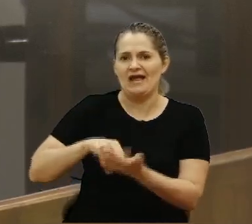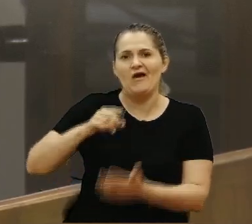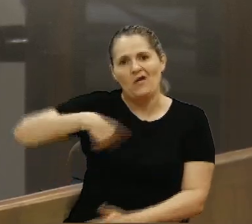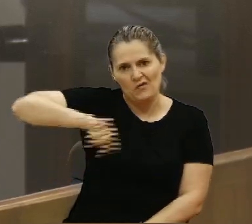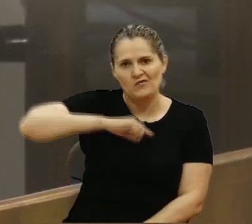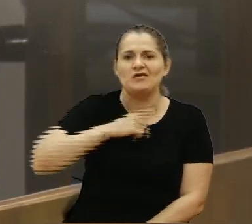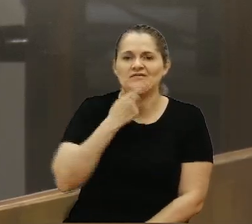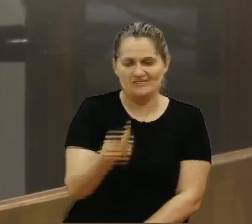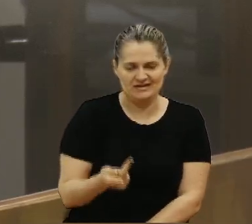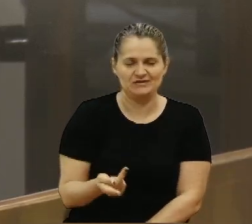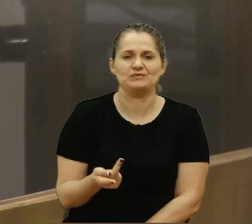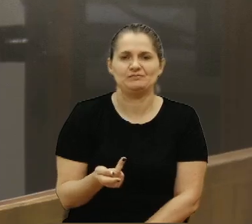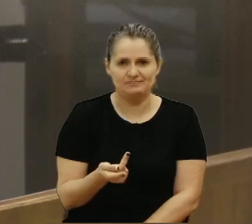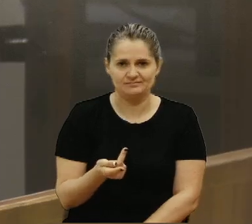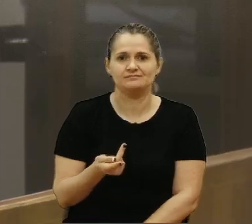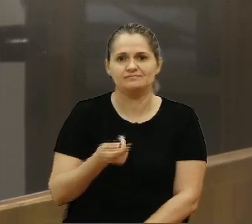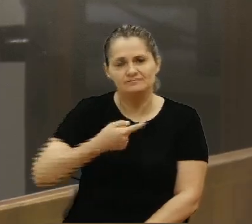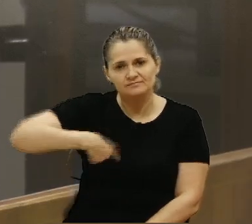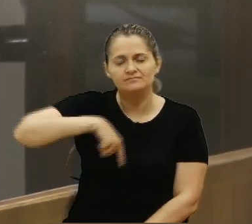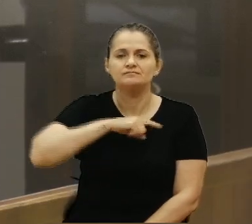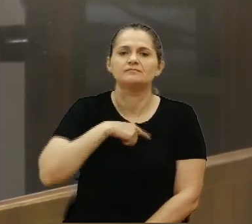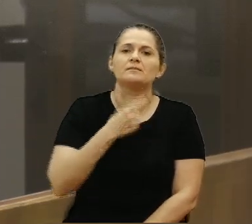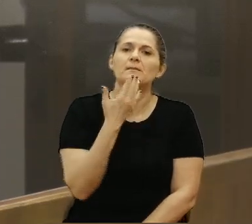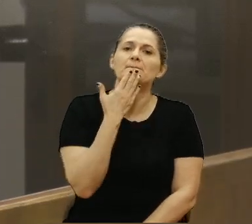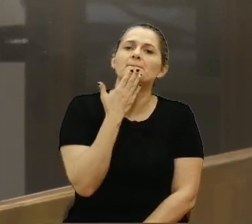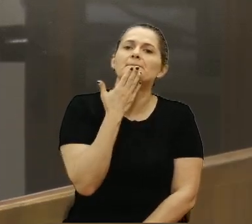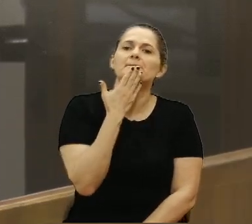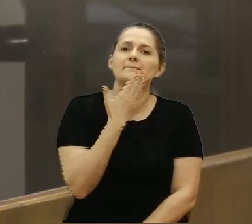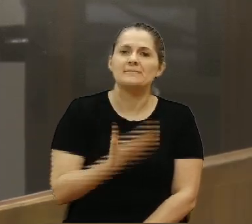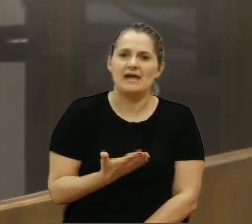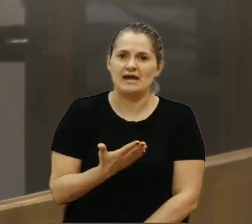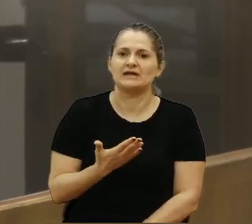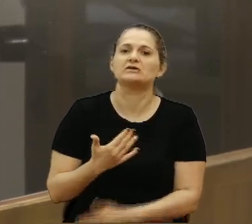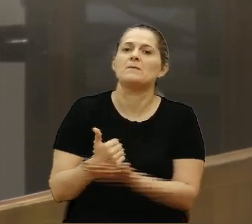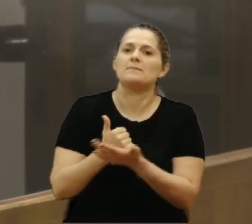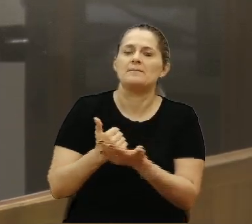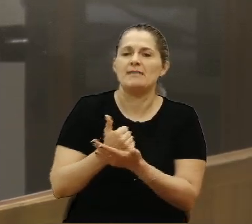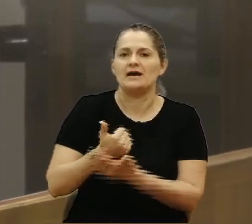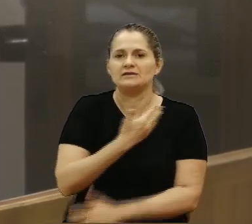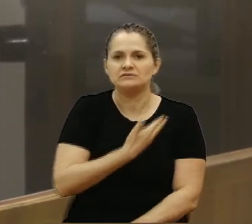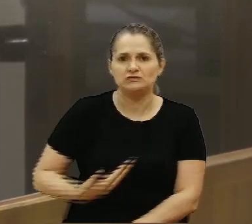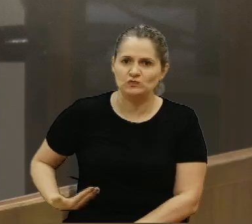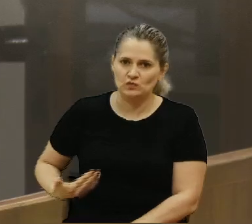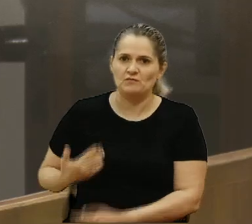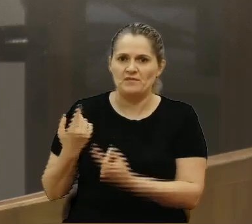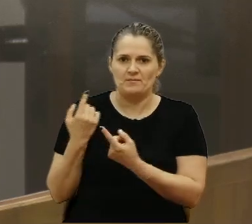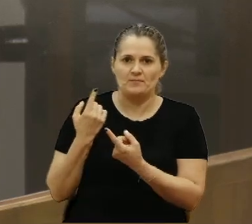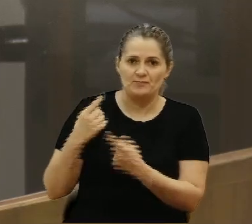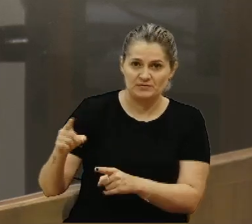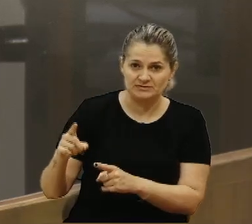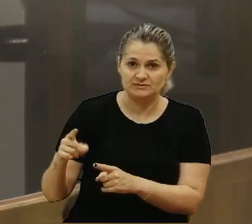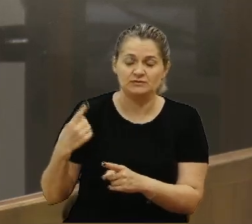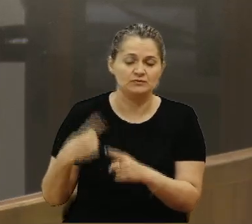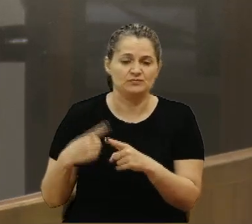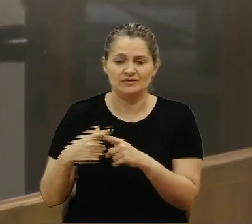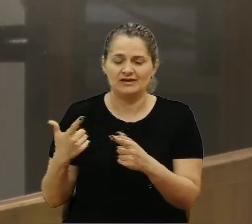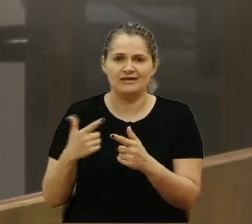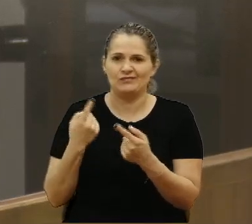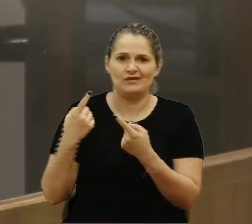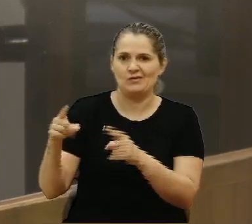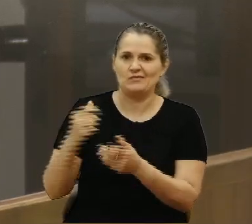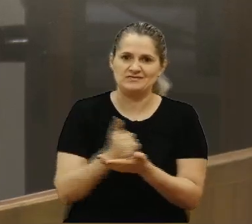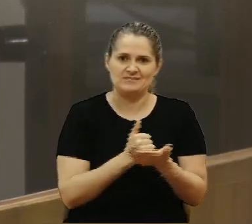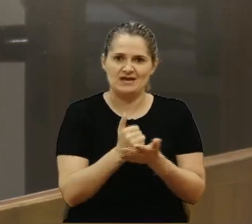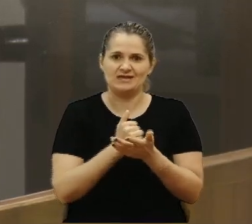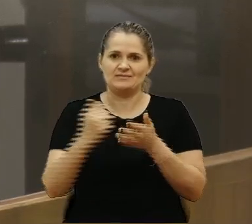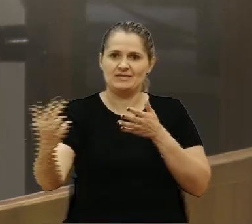estamos fazendo. E nós estamos aqui pedindo para que a base do governo e a oposição, porque agora não tem oposição e nem base do